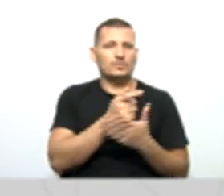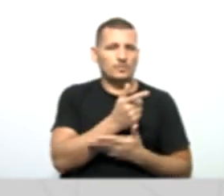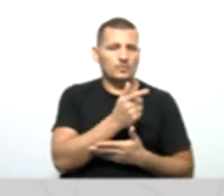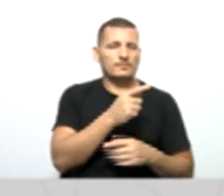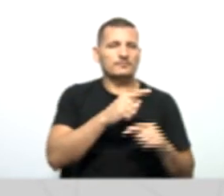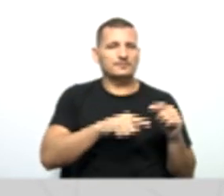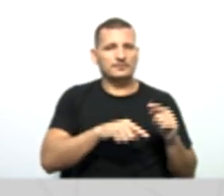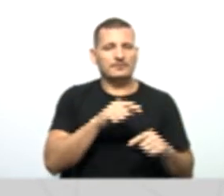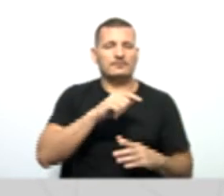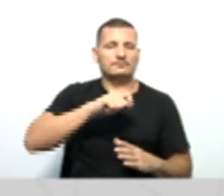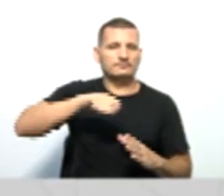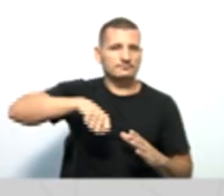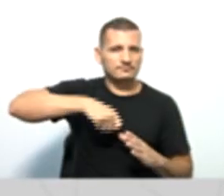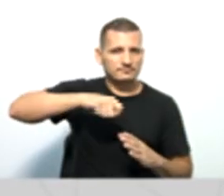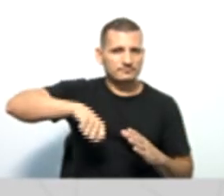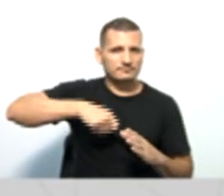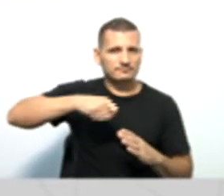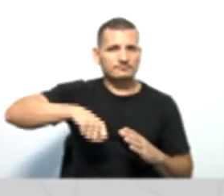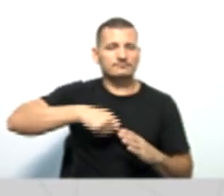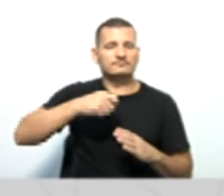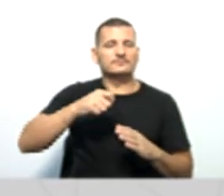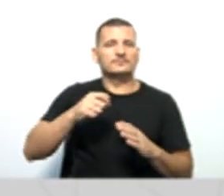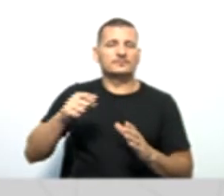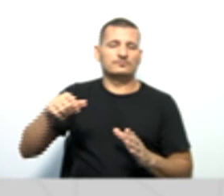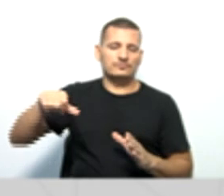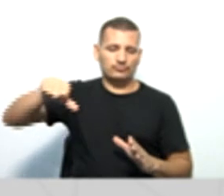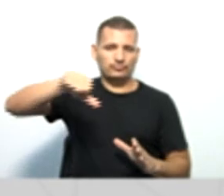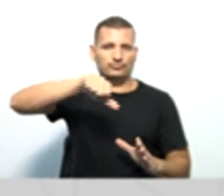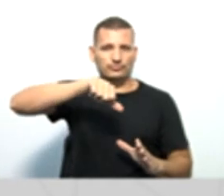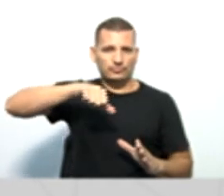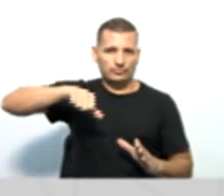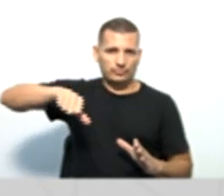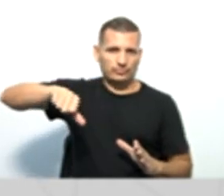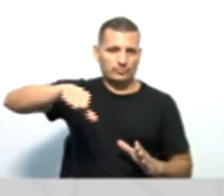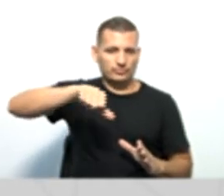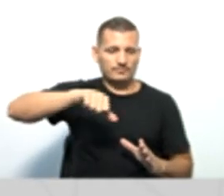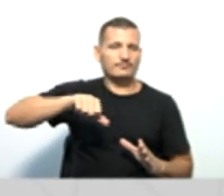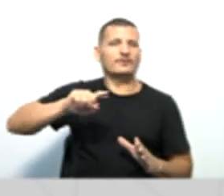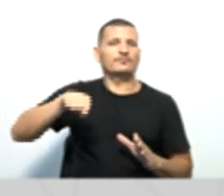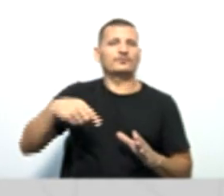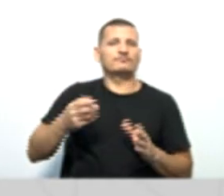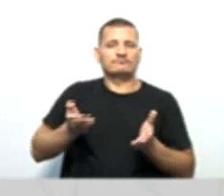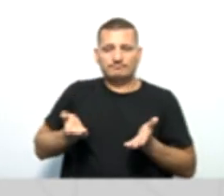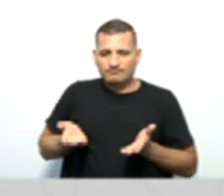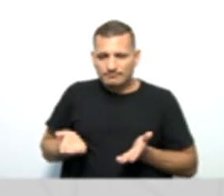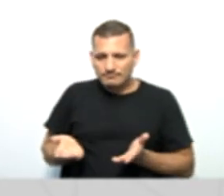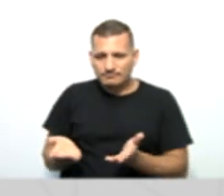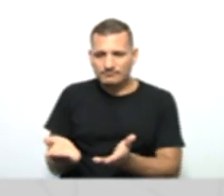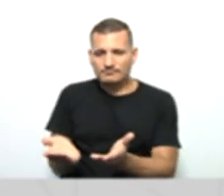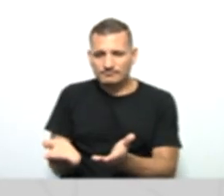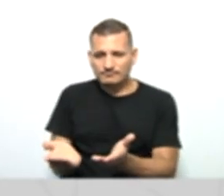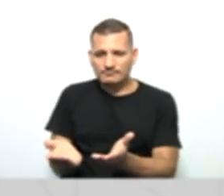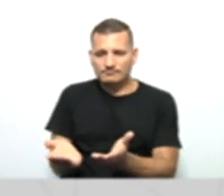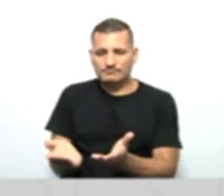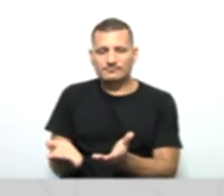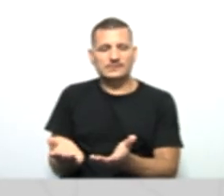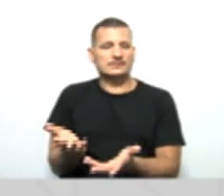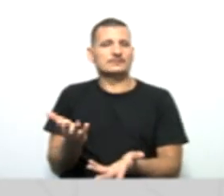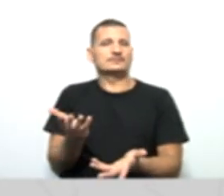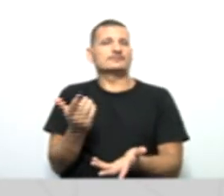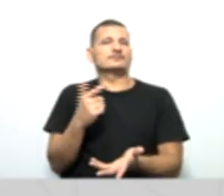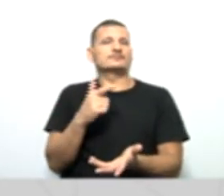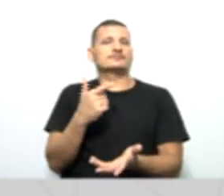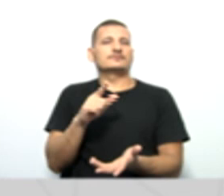material, mistura, bate, coloca na forma, e na hora de você colocar lá no forno para assar, você descobre que está sem